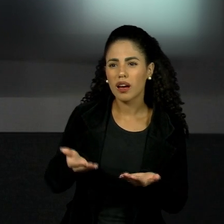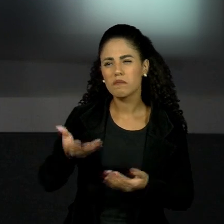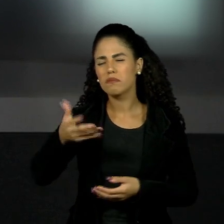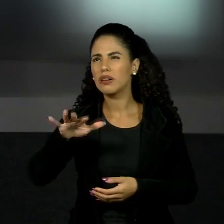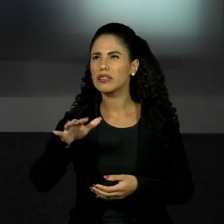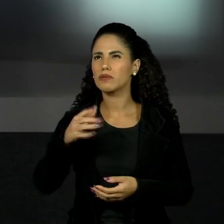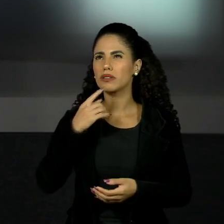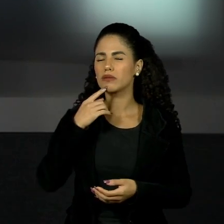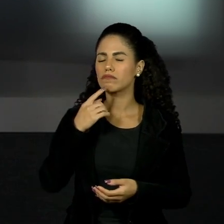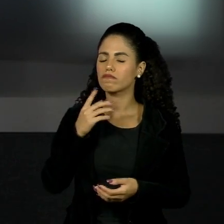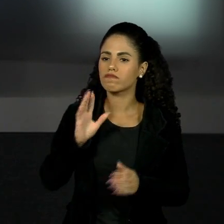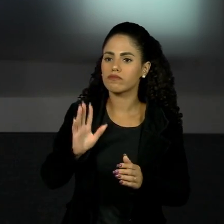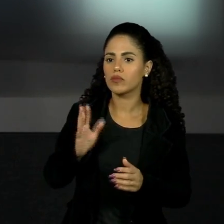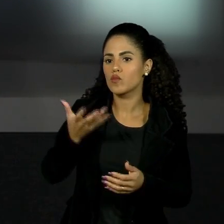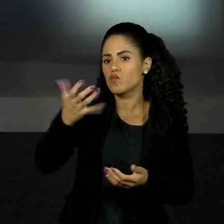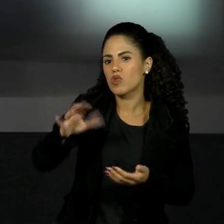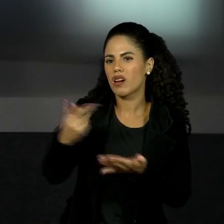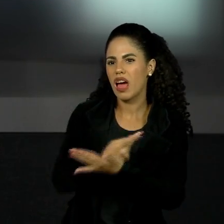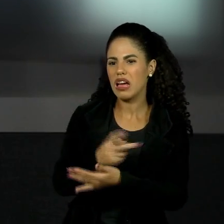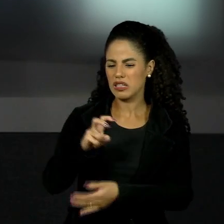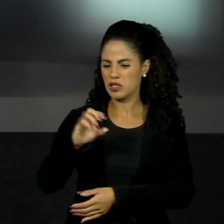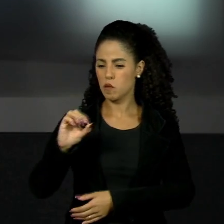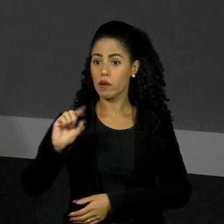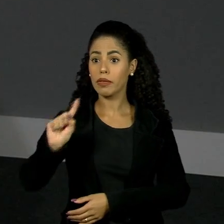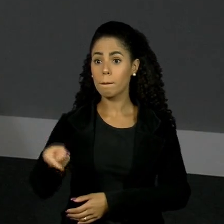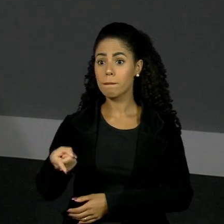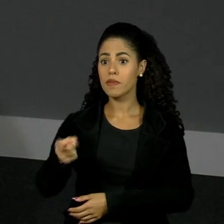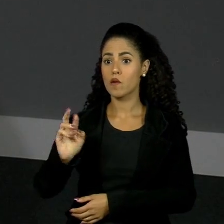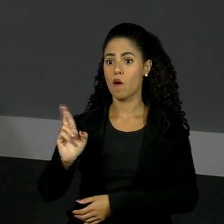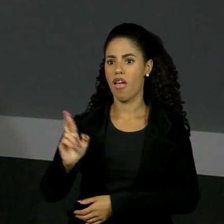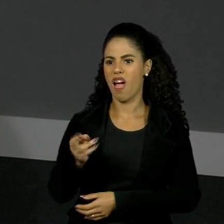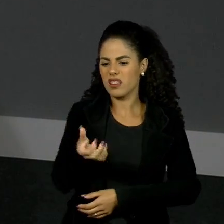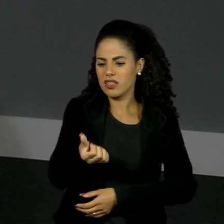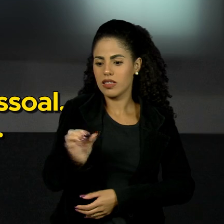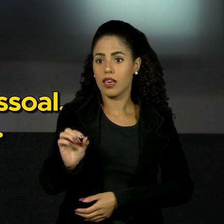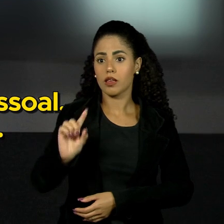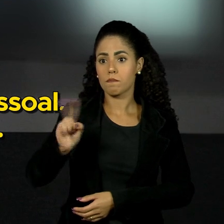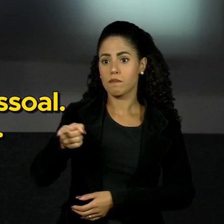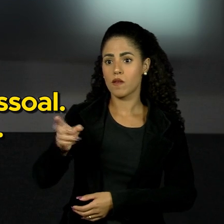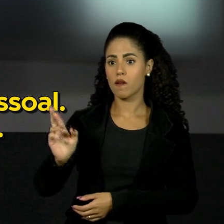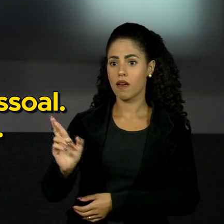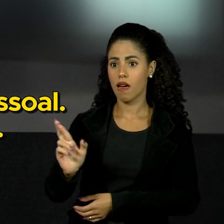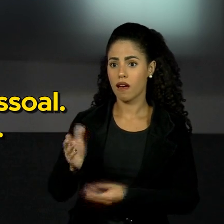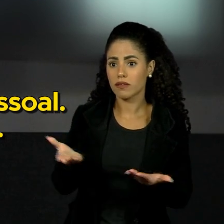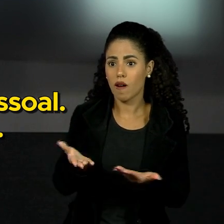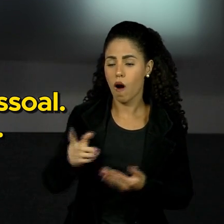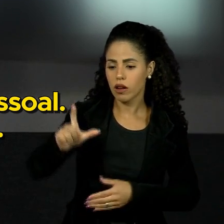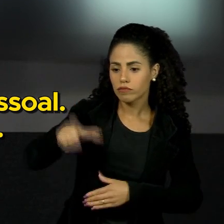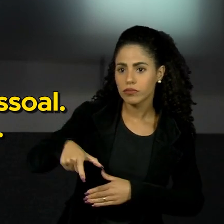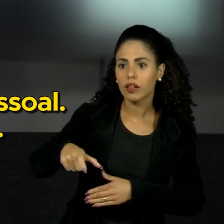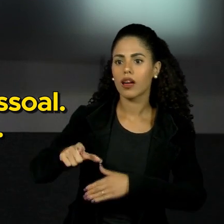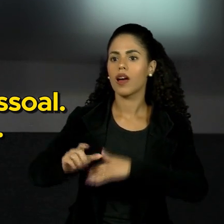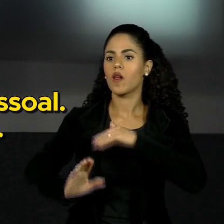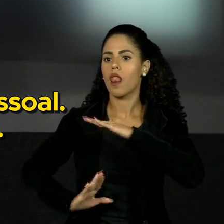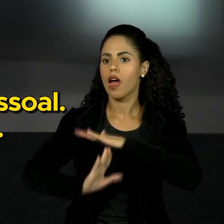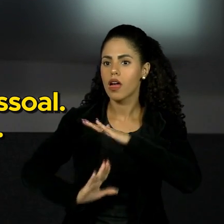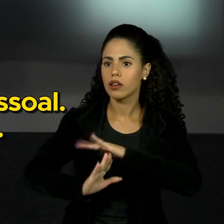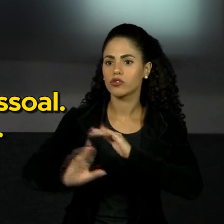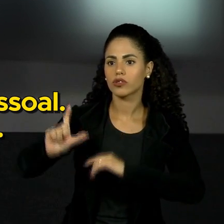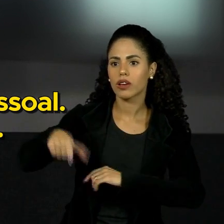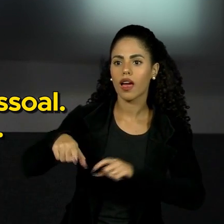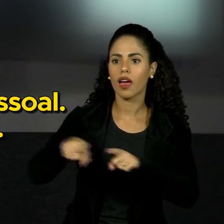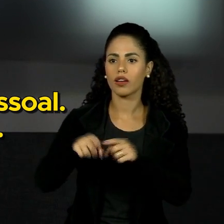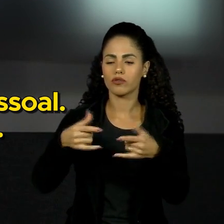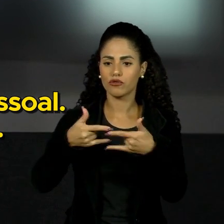errar, uns R$50.000, R$60.000. Limite de cheque especial, empréstimo